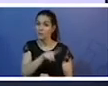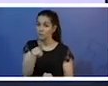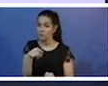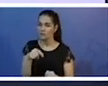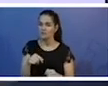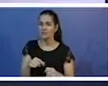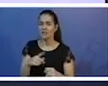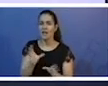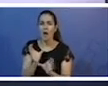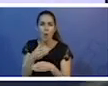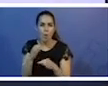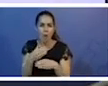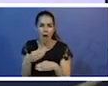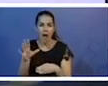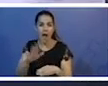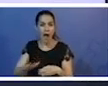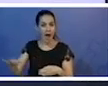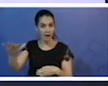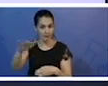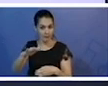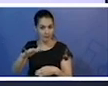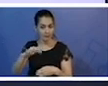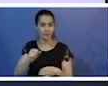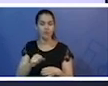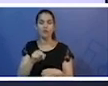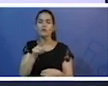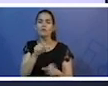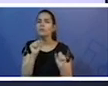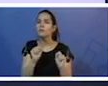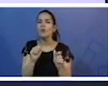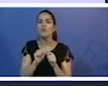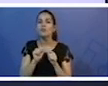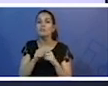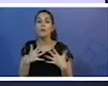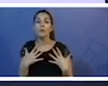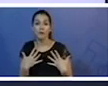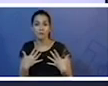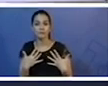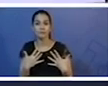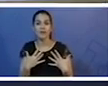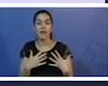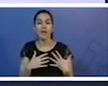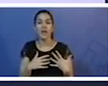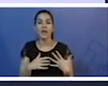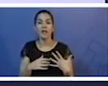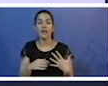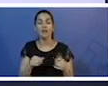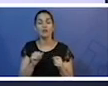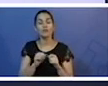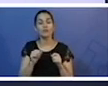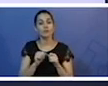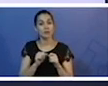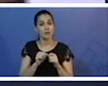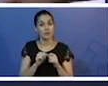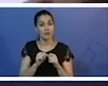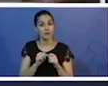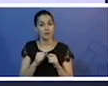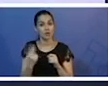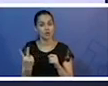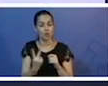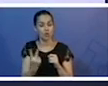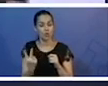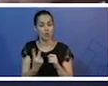desse triângulo, o que nós podemos fazer? O triângulo ele foi duplicado, ó. Eu peguei esse